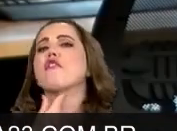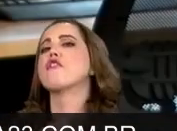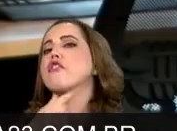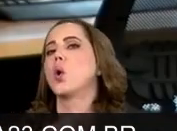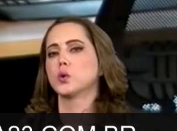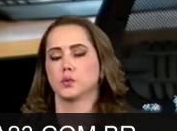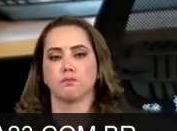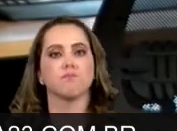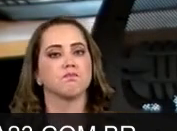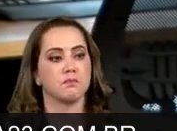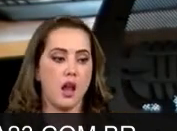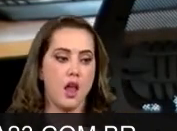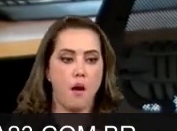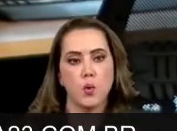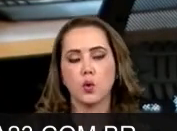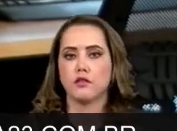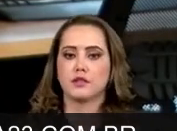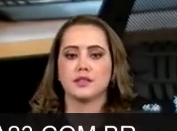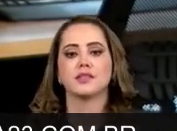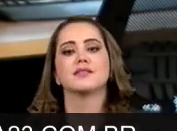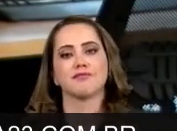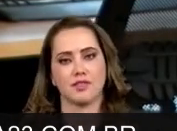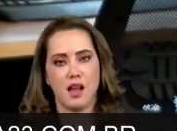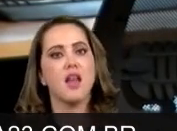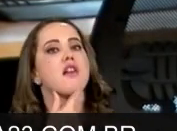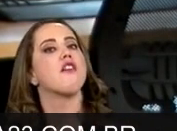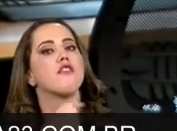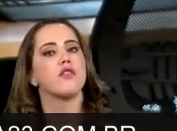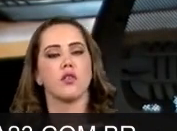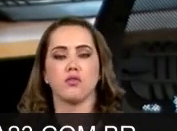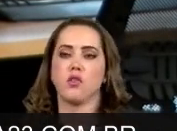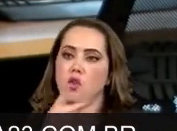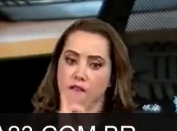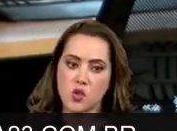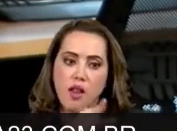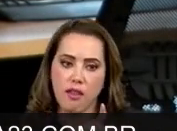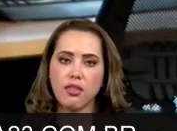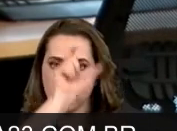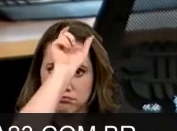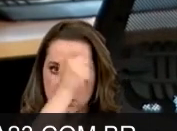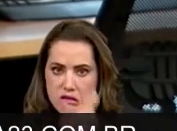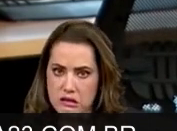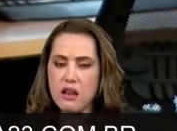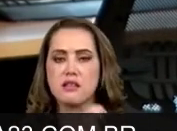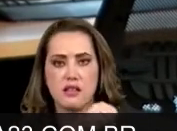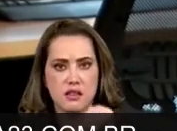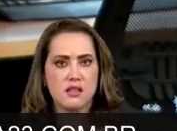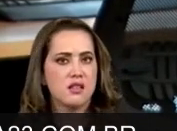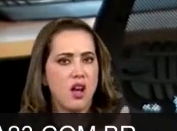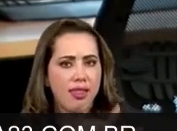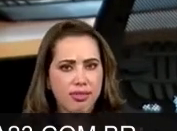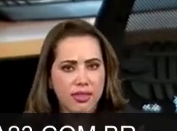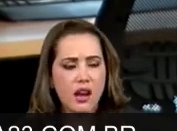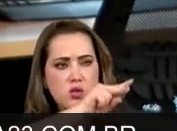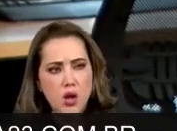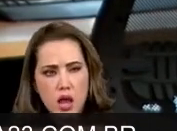ela fez alguns testes rápidos ali e falou, não, ela com certeza tem dislexia, aquela dislexia bem clássica, aquela pessoa que tem muito atraso na hora